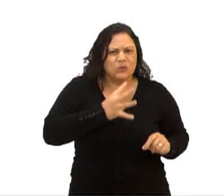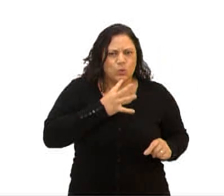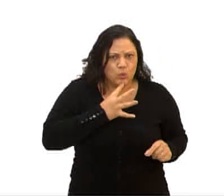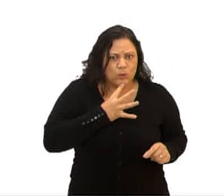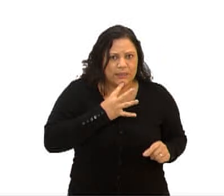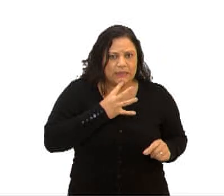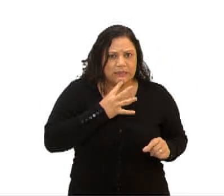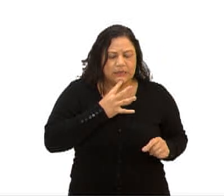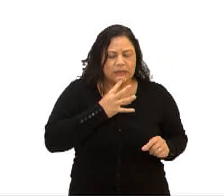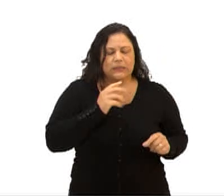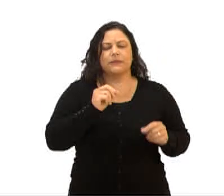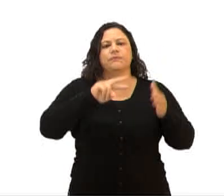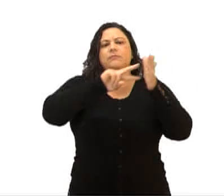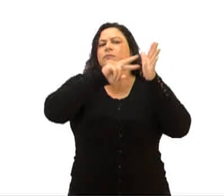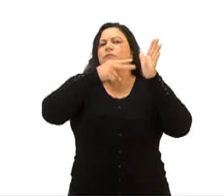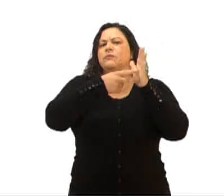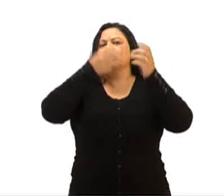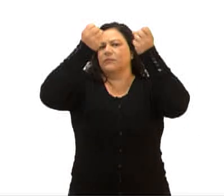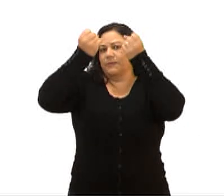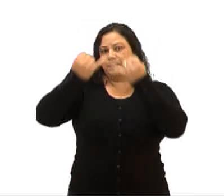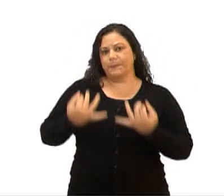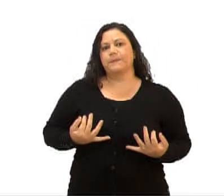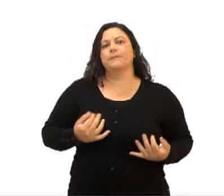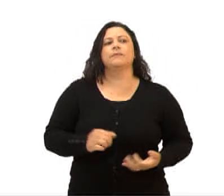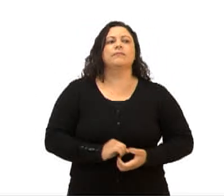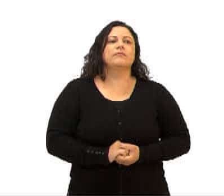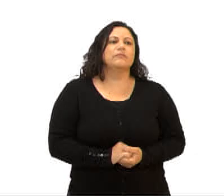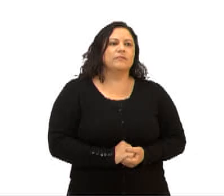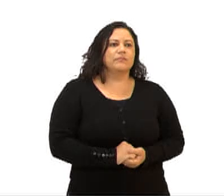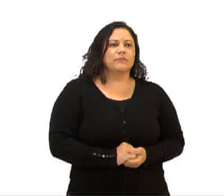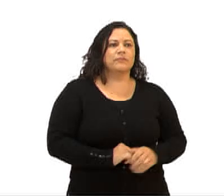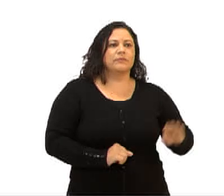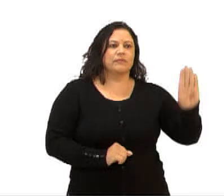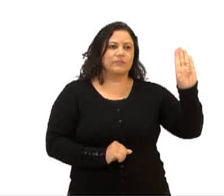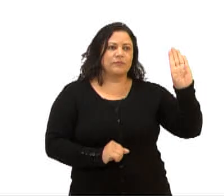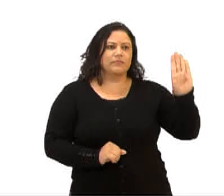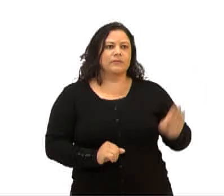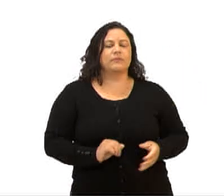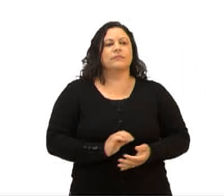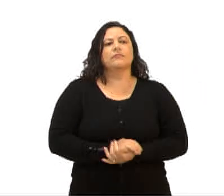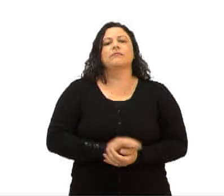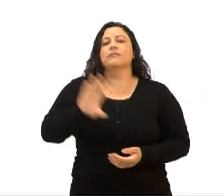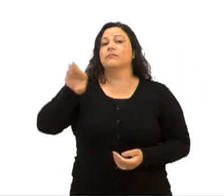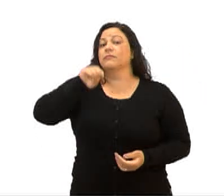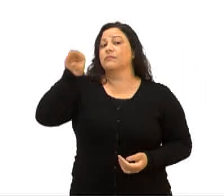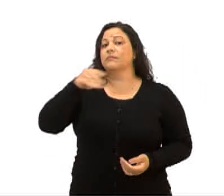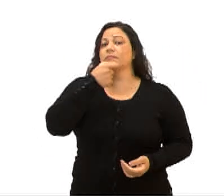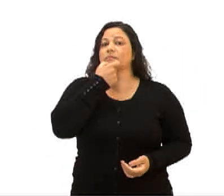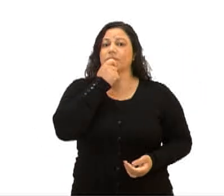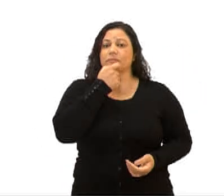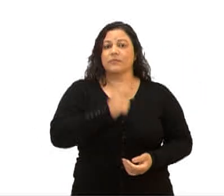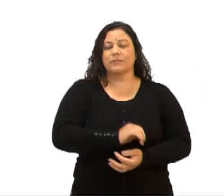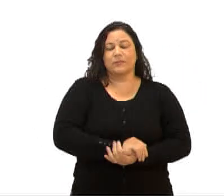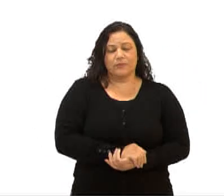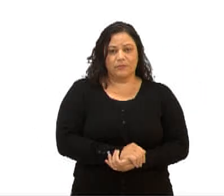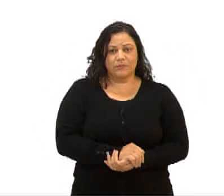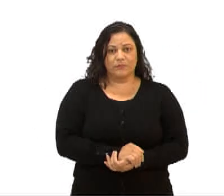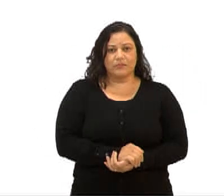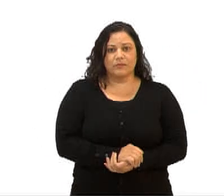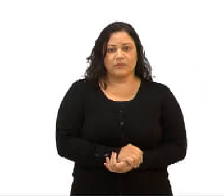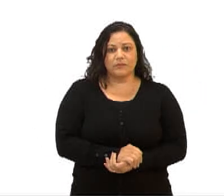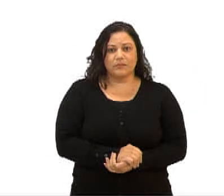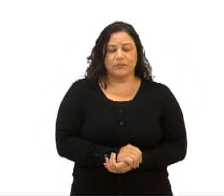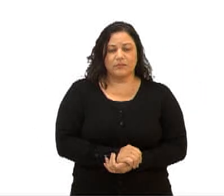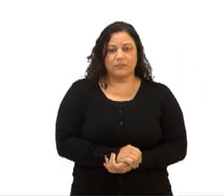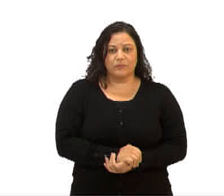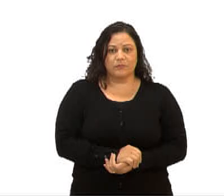com o significado, com a explicação dele ali embaixo. Letter B. Wool that glitters is not